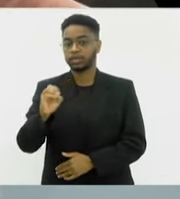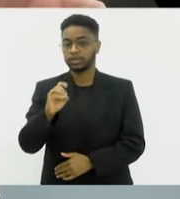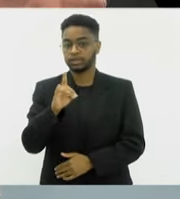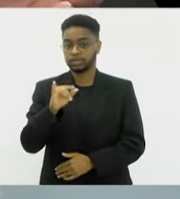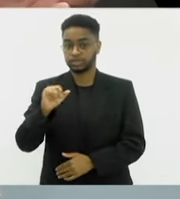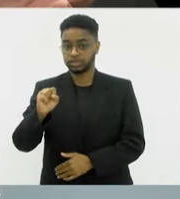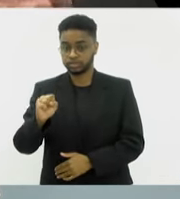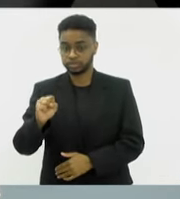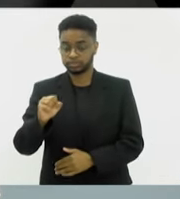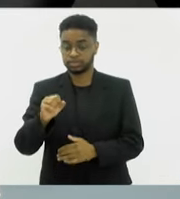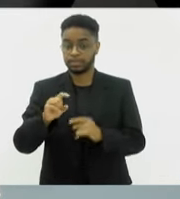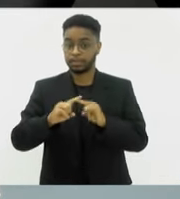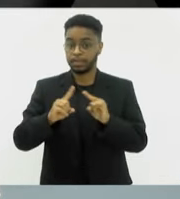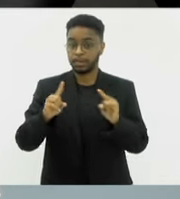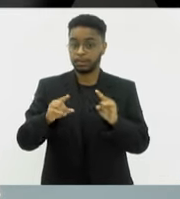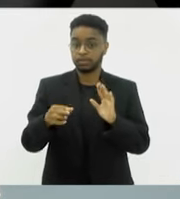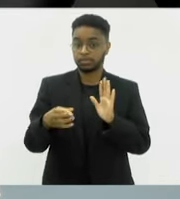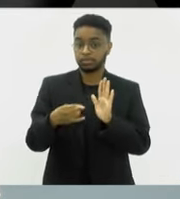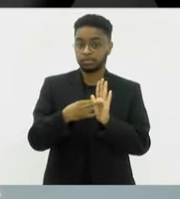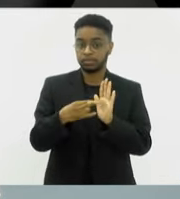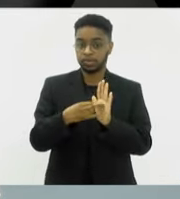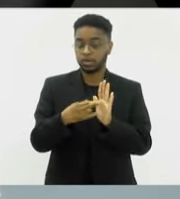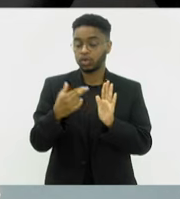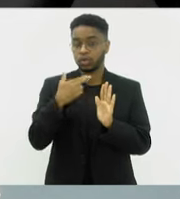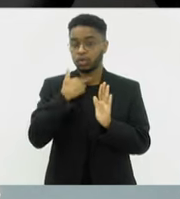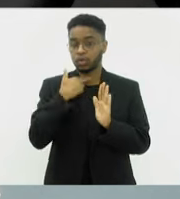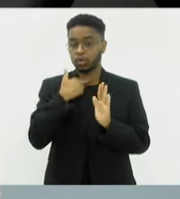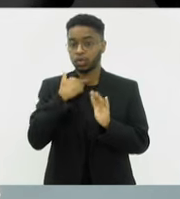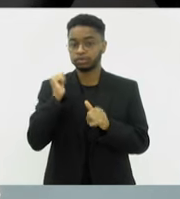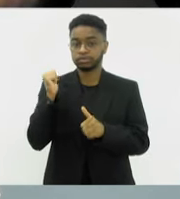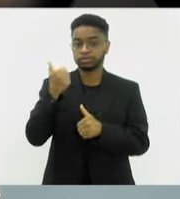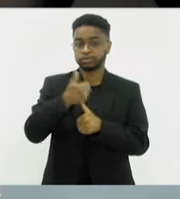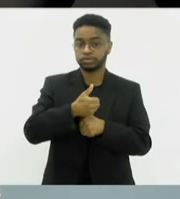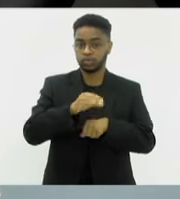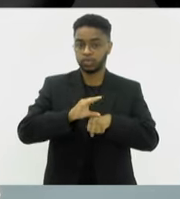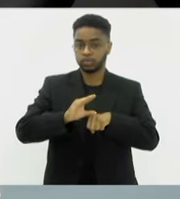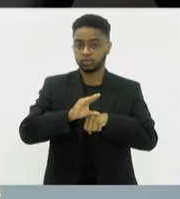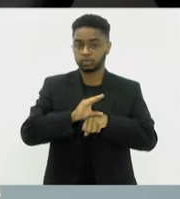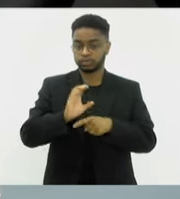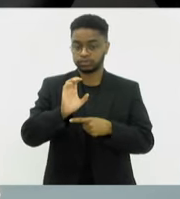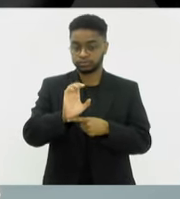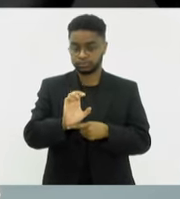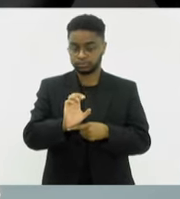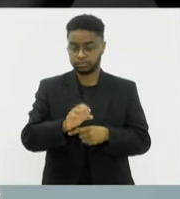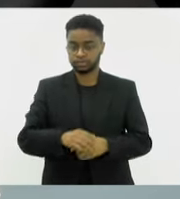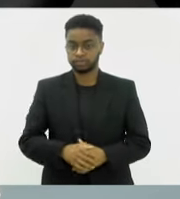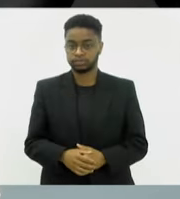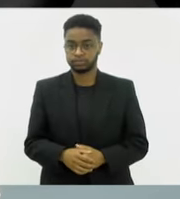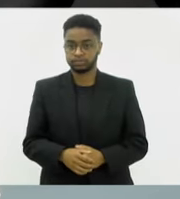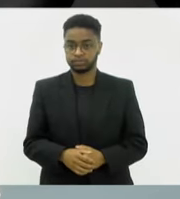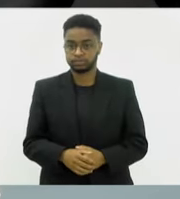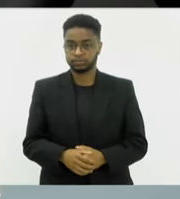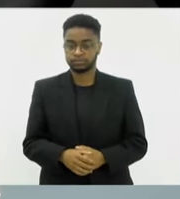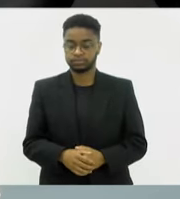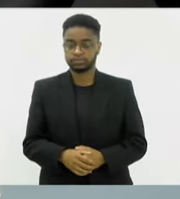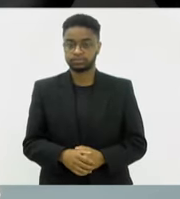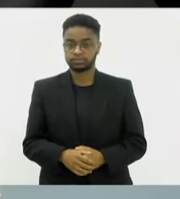regimento interno não pode superar a Constituição do Estado. E, além do